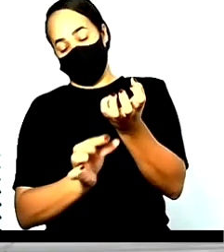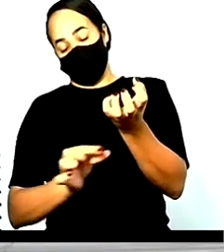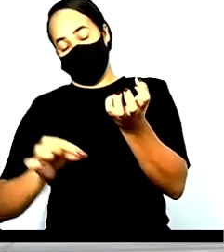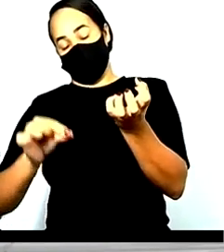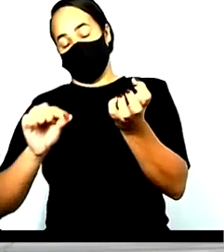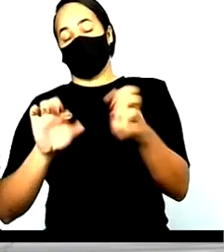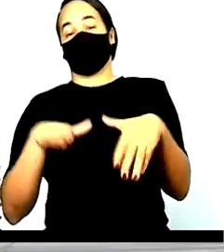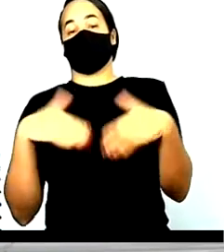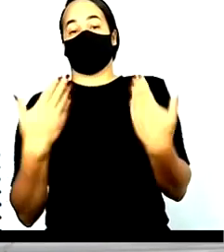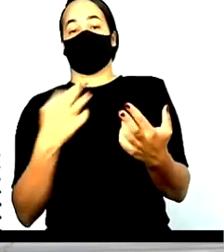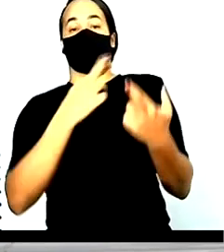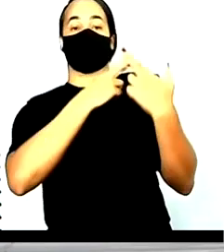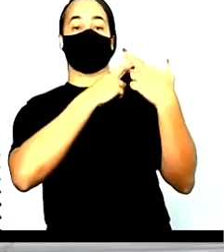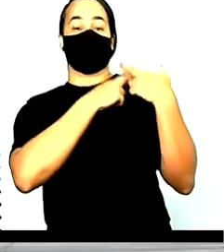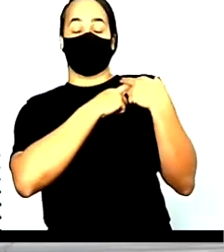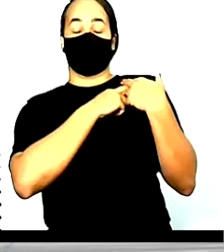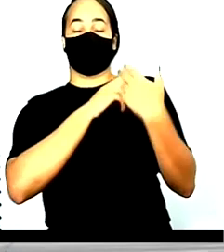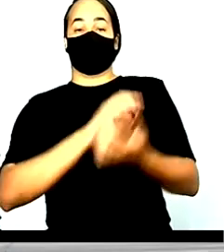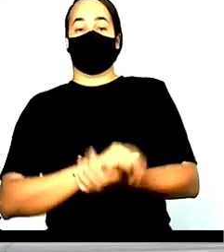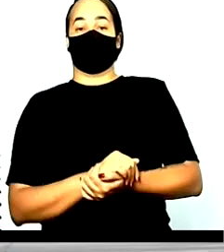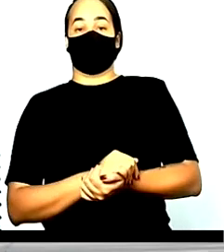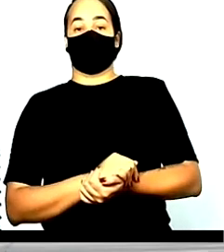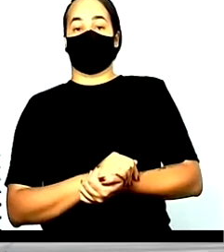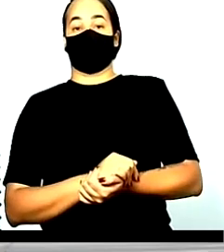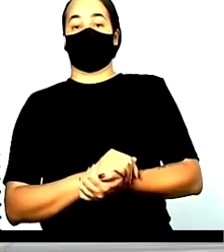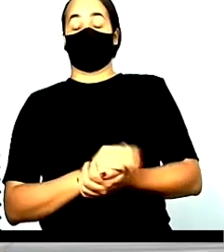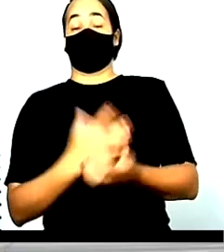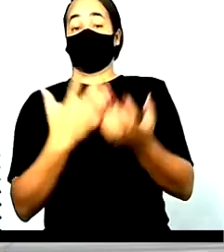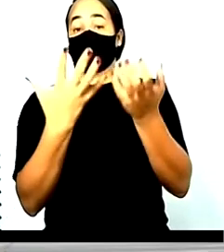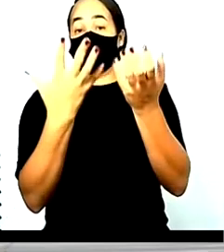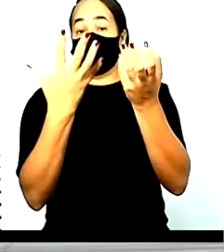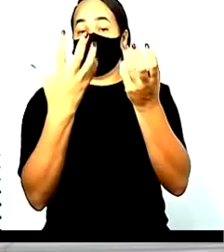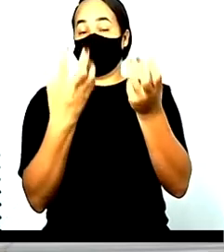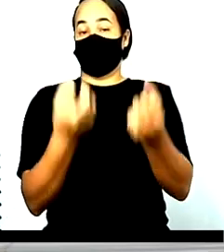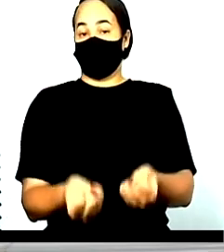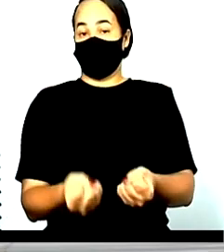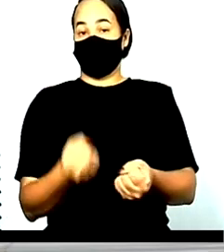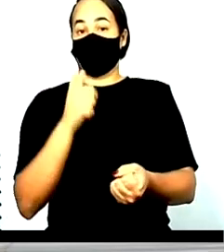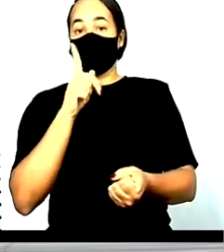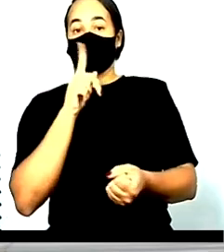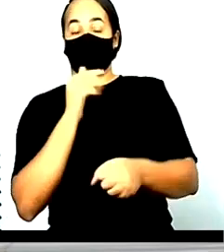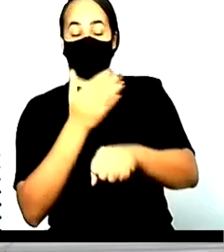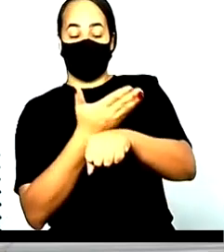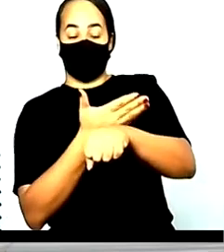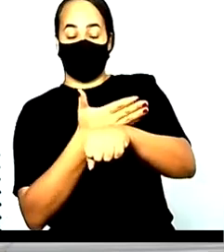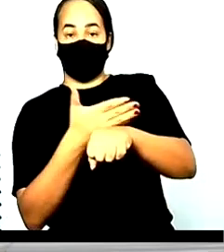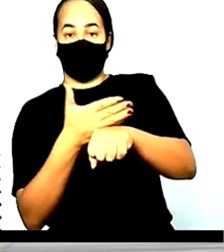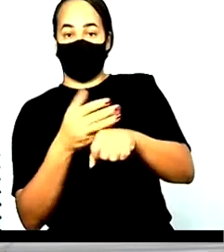canal deferente? Bem, sua função é receber o líquido seminal,